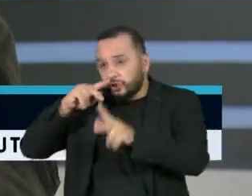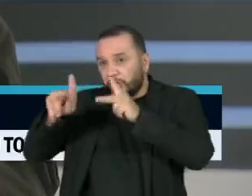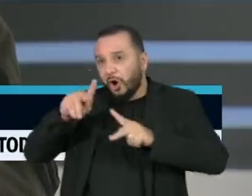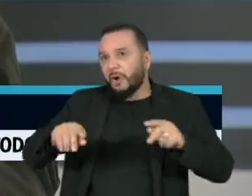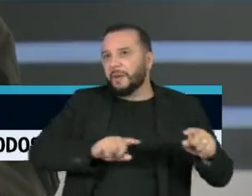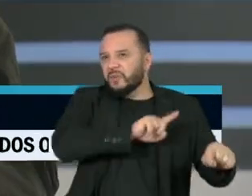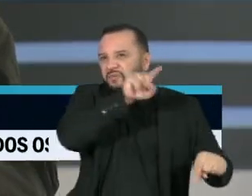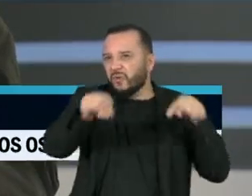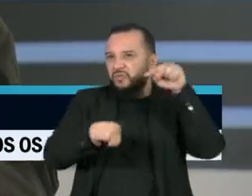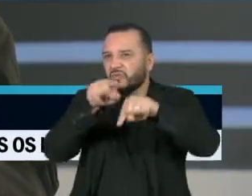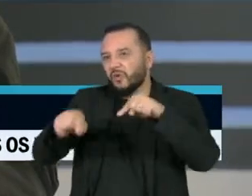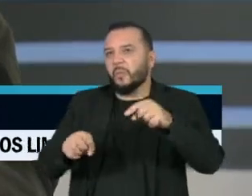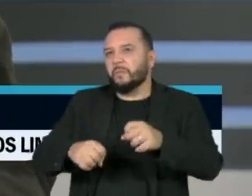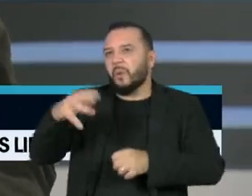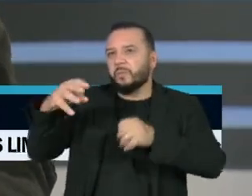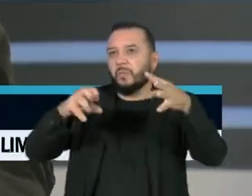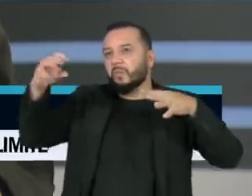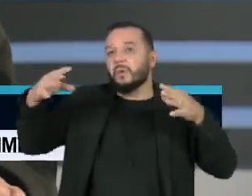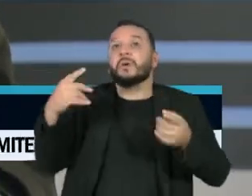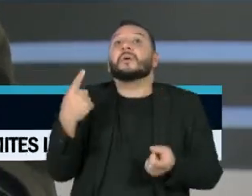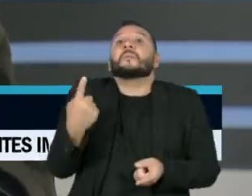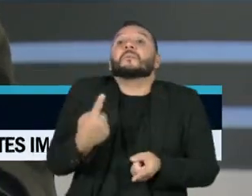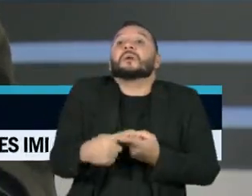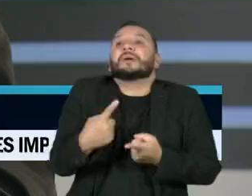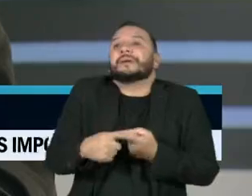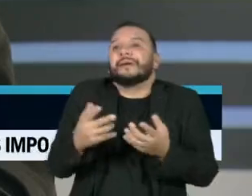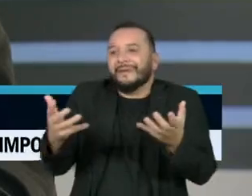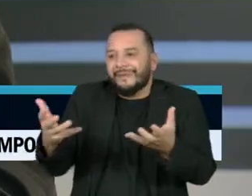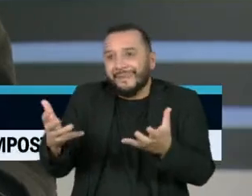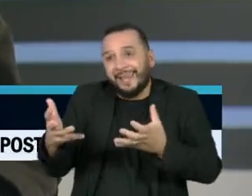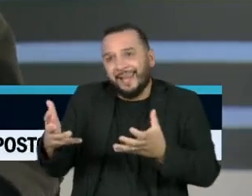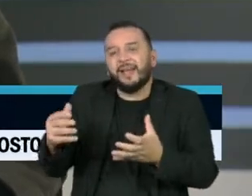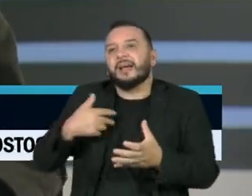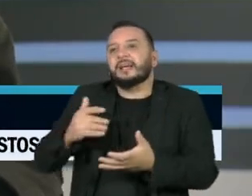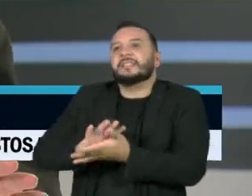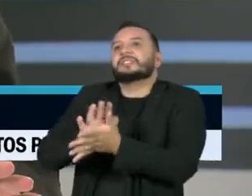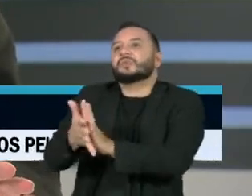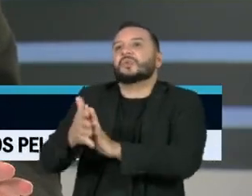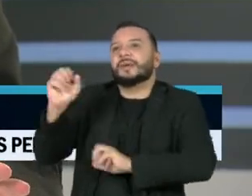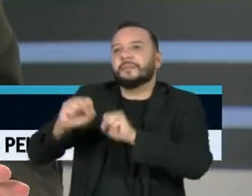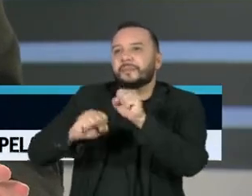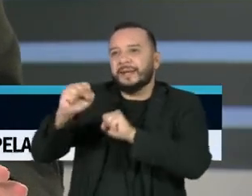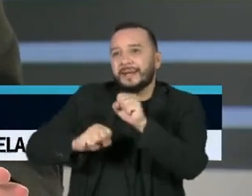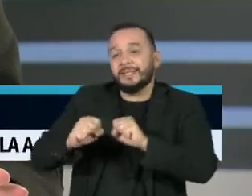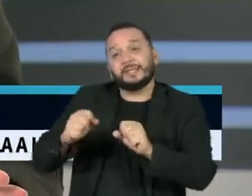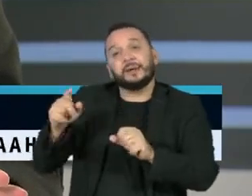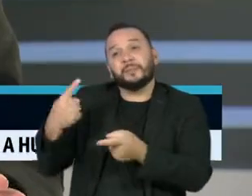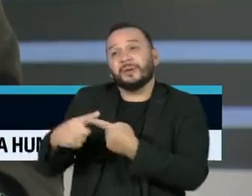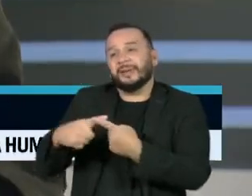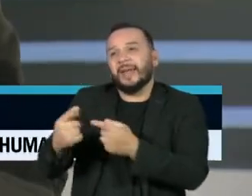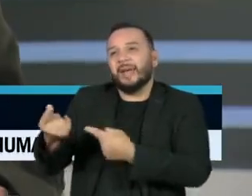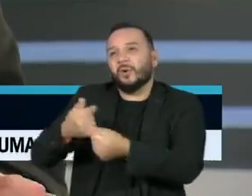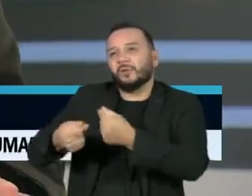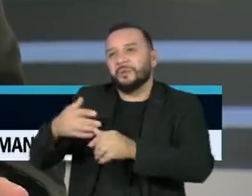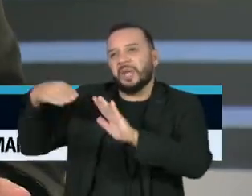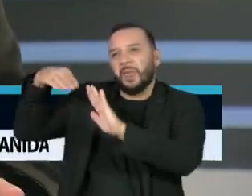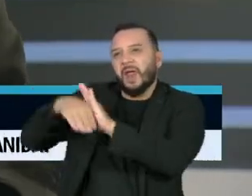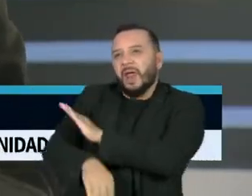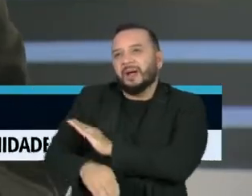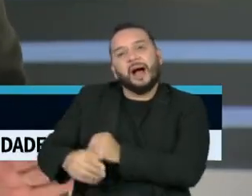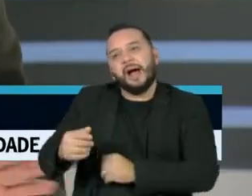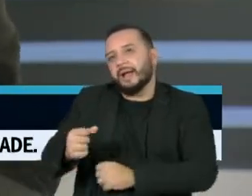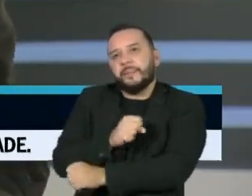trabalhando a destruição da infraestrutura para tornar o cotidiano impossível agora evidente que a mídia ocidental já